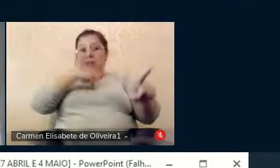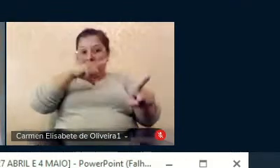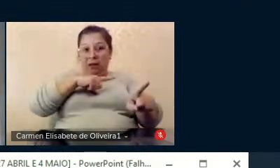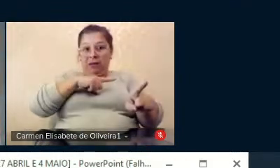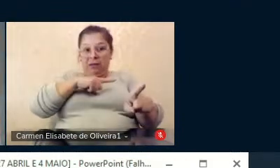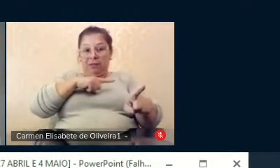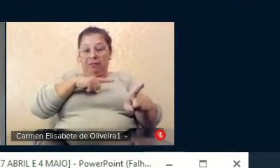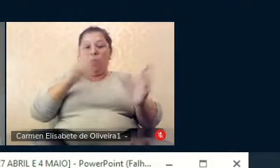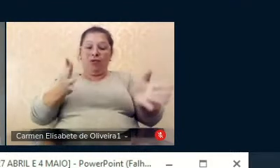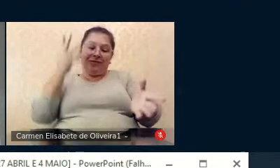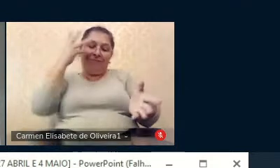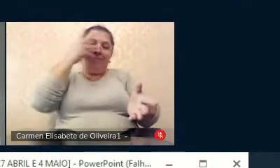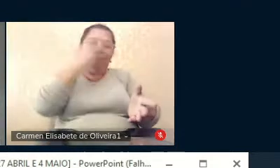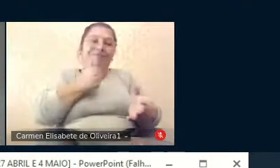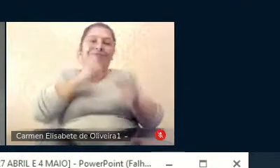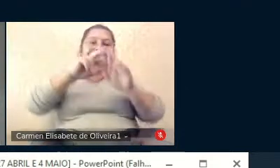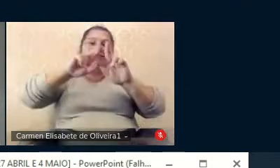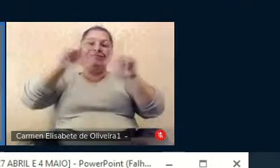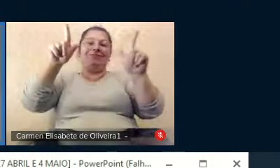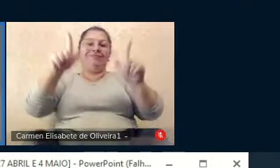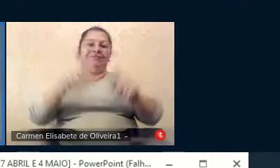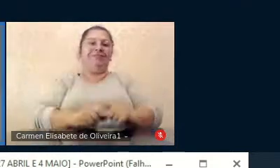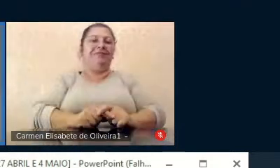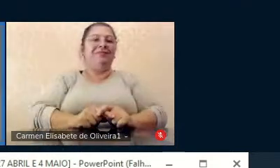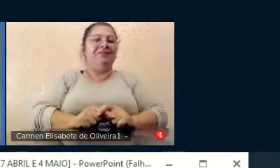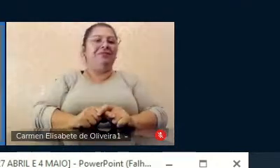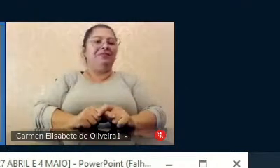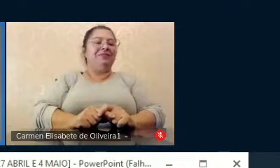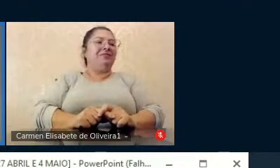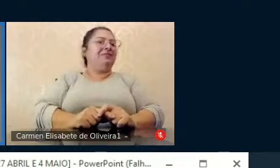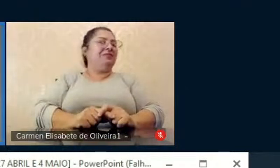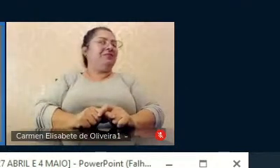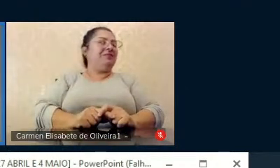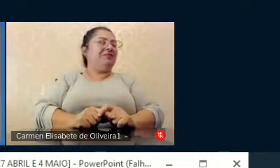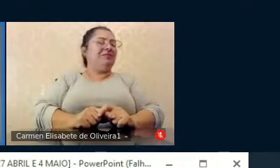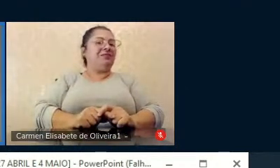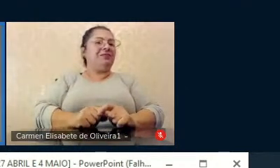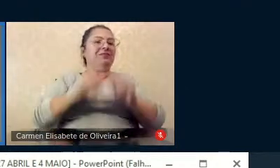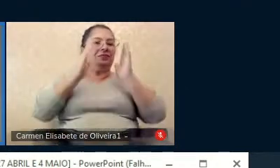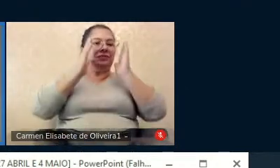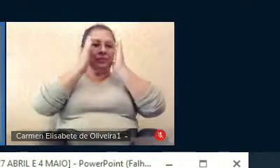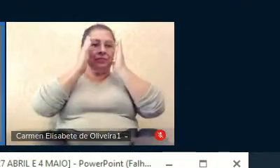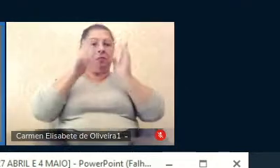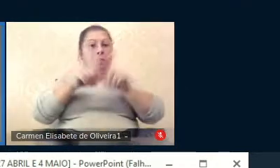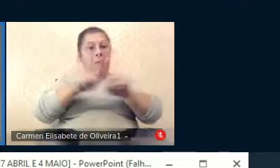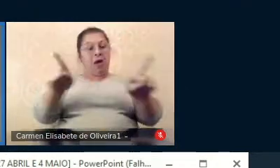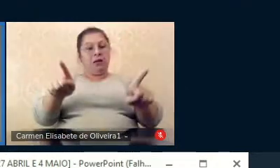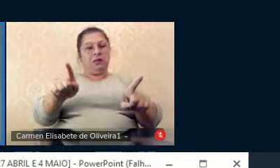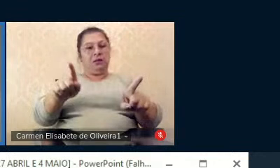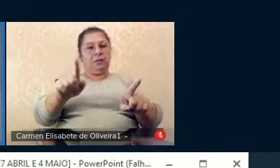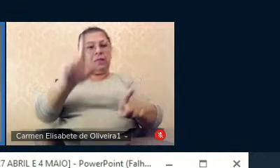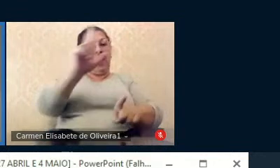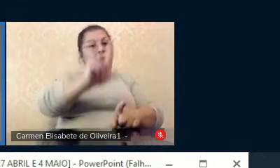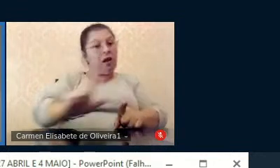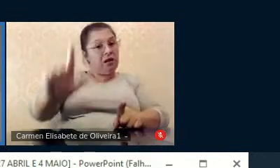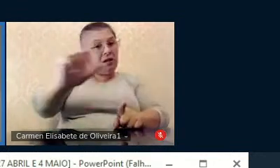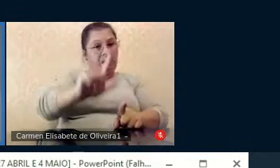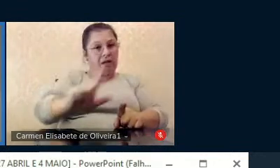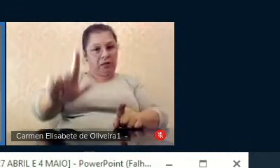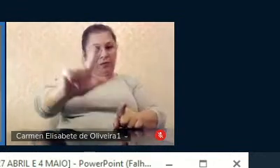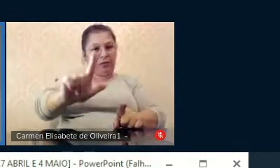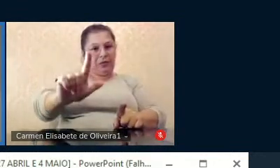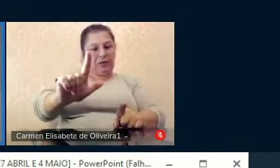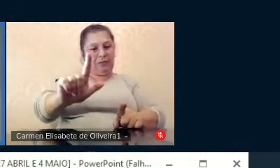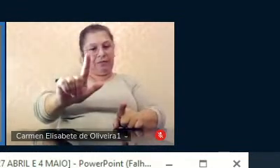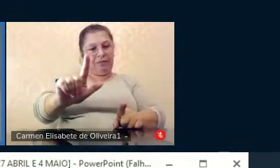Mas A literatura, ela nem sempre ela